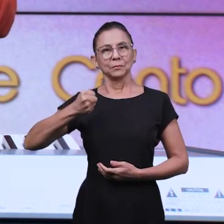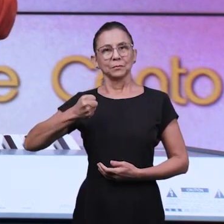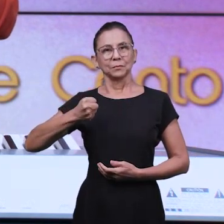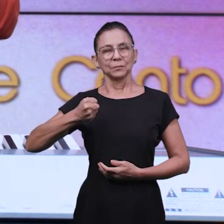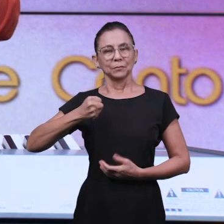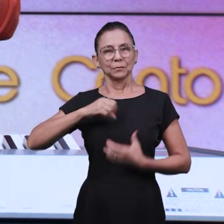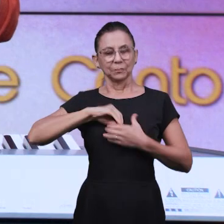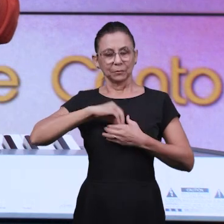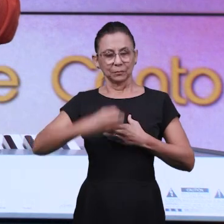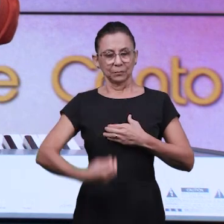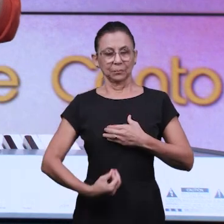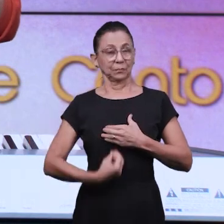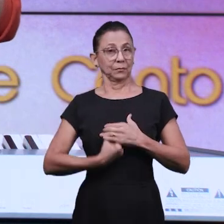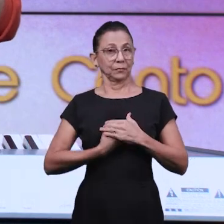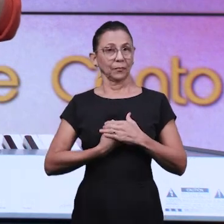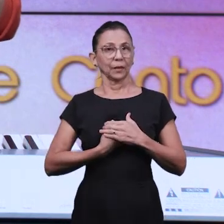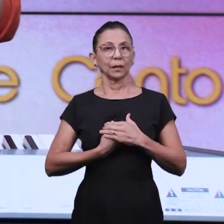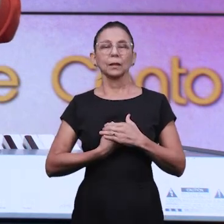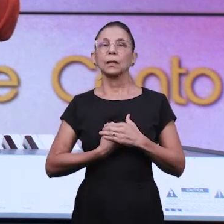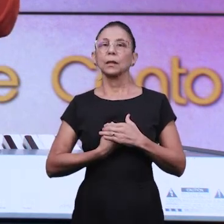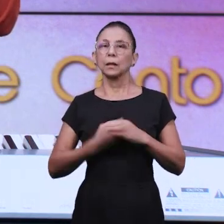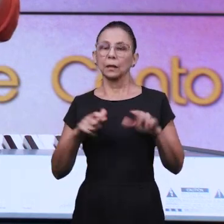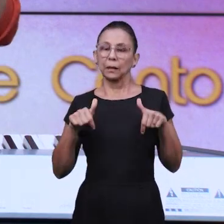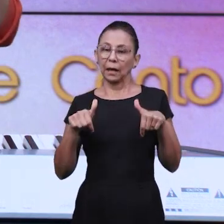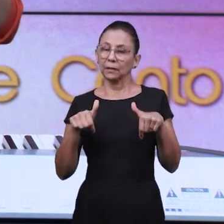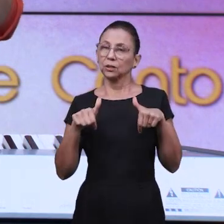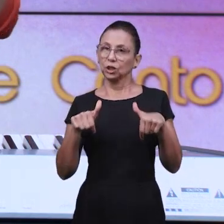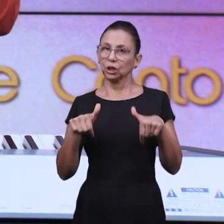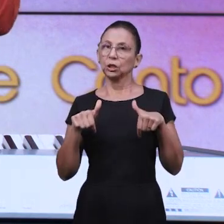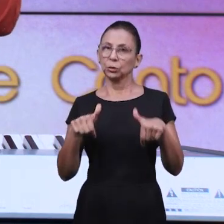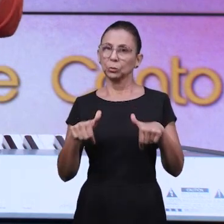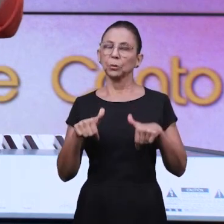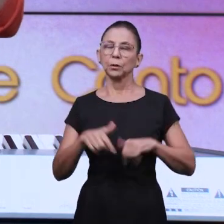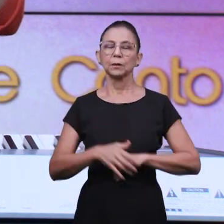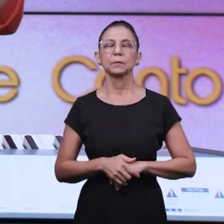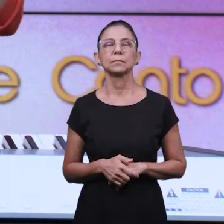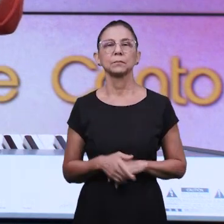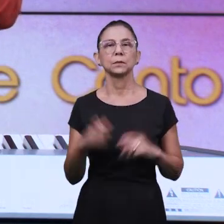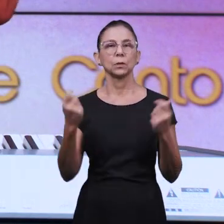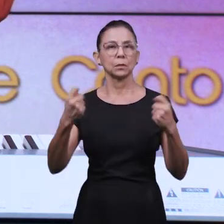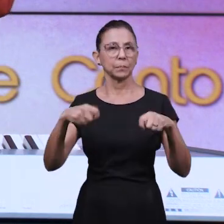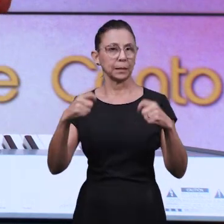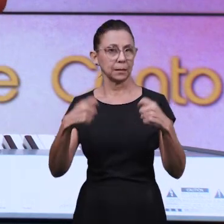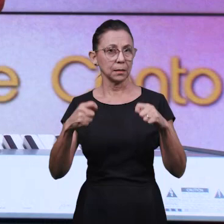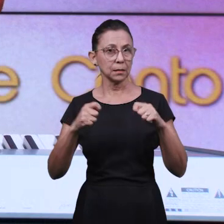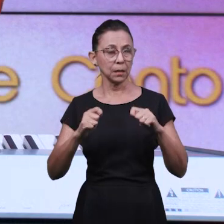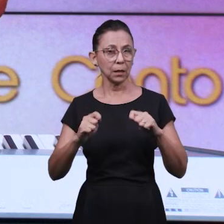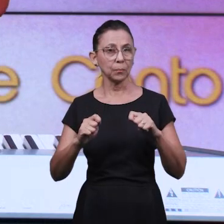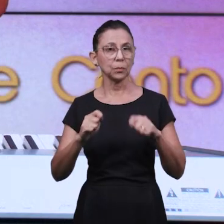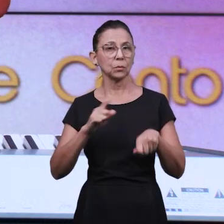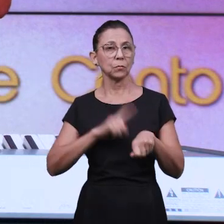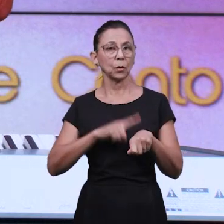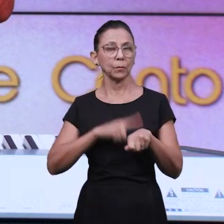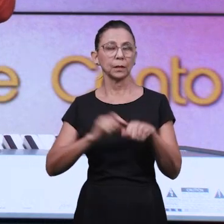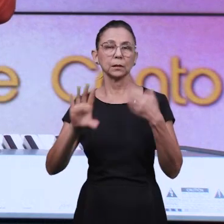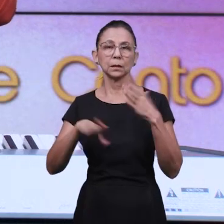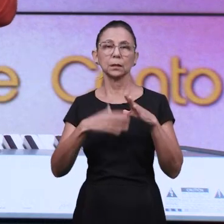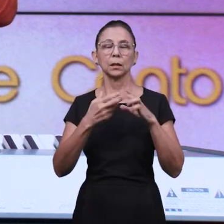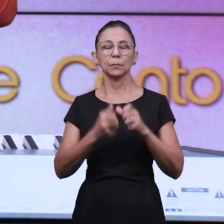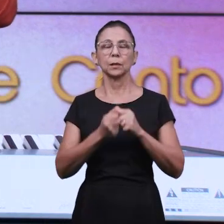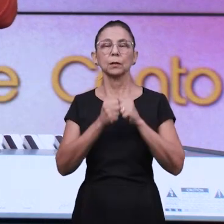Aqui o diafragma está ativo e essa ativação nós precisamos ter enquanto cantamos.